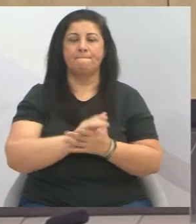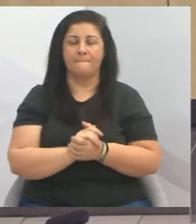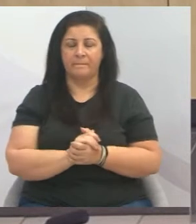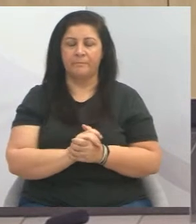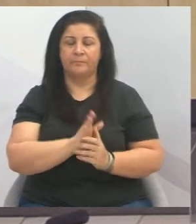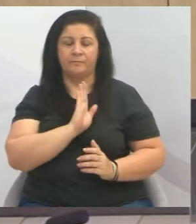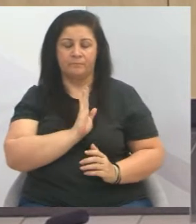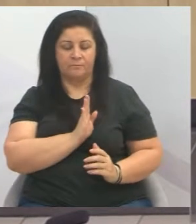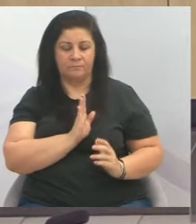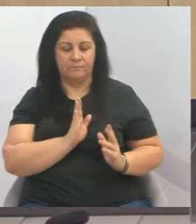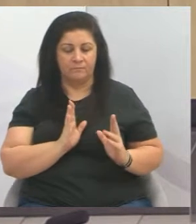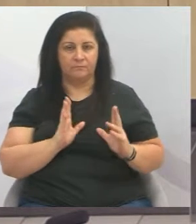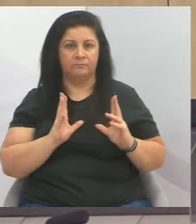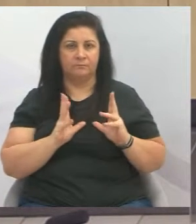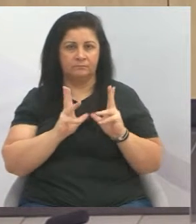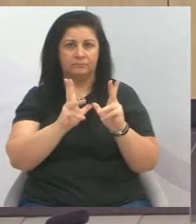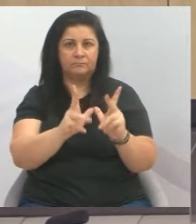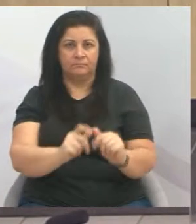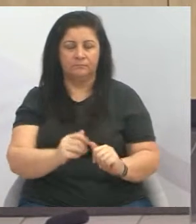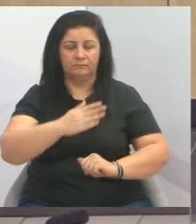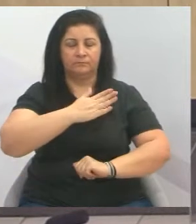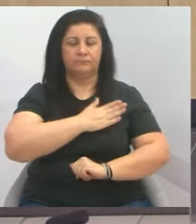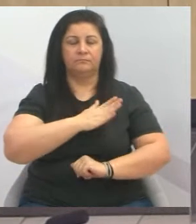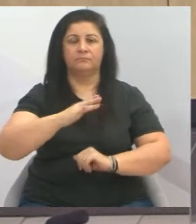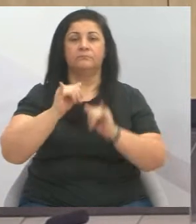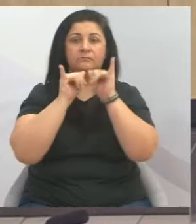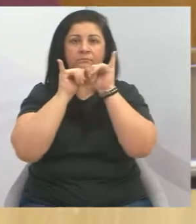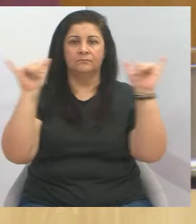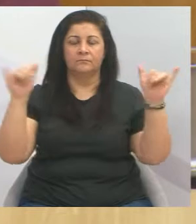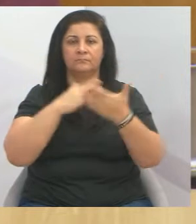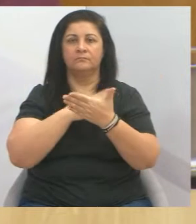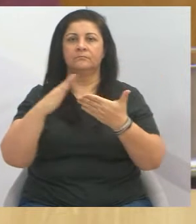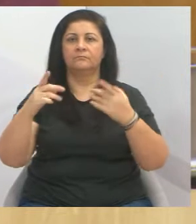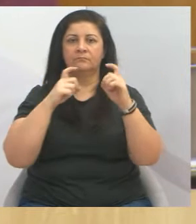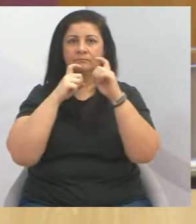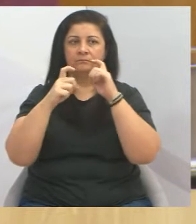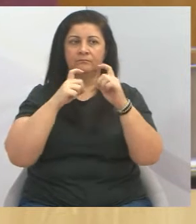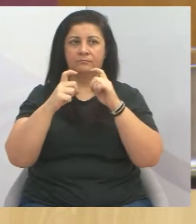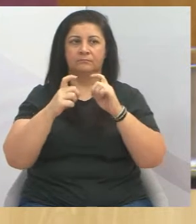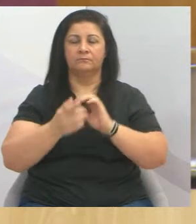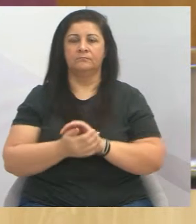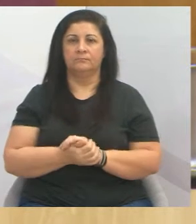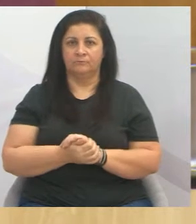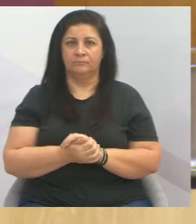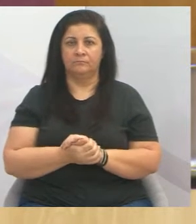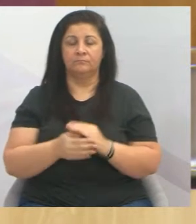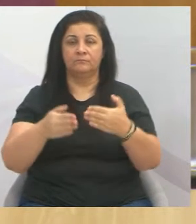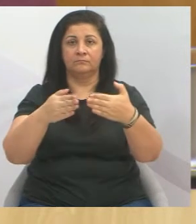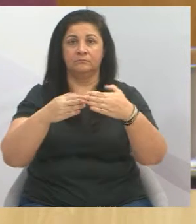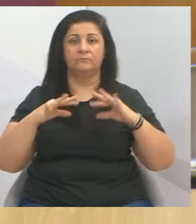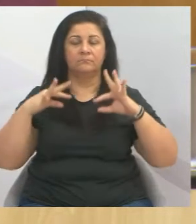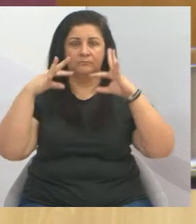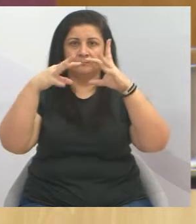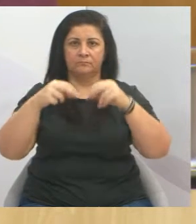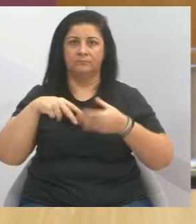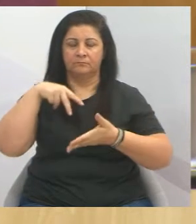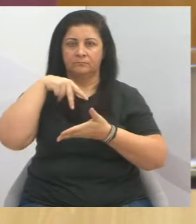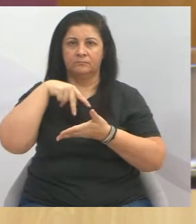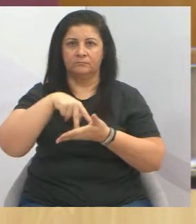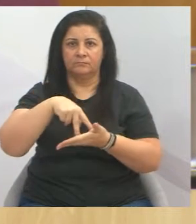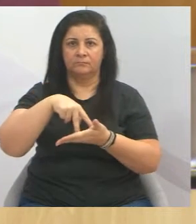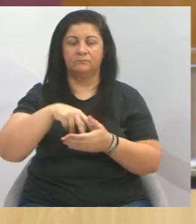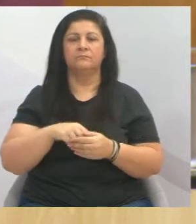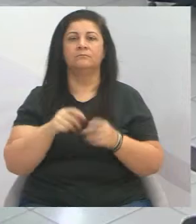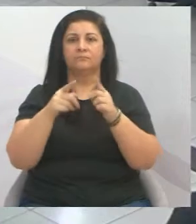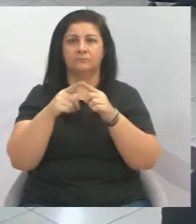voltado à parte para comunidade em que se vimos declaro aberto a presente sessão ordinária peço a todos que se levantem para a